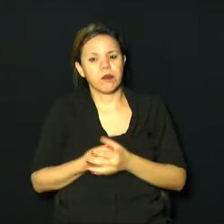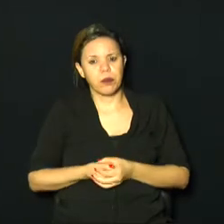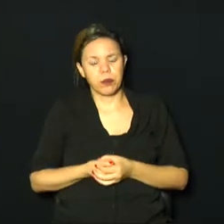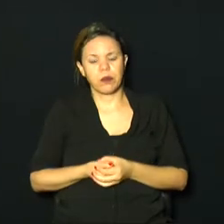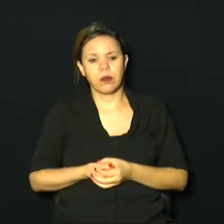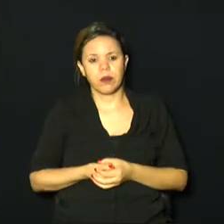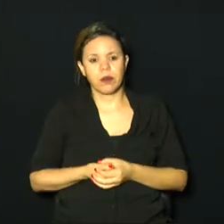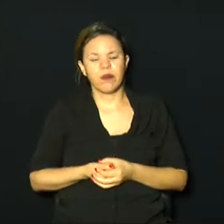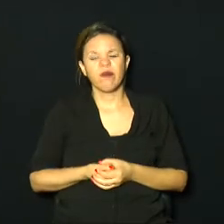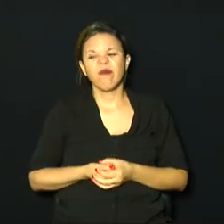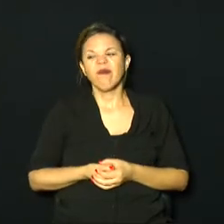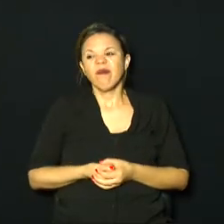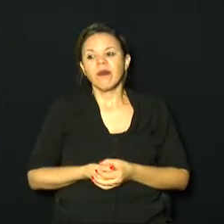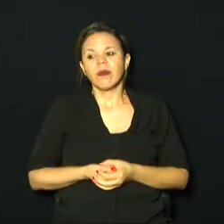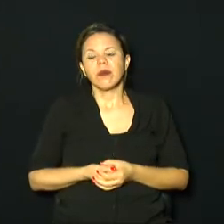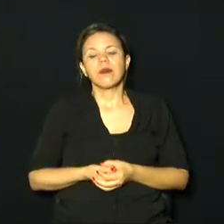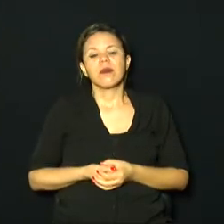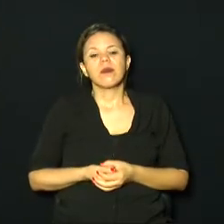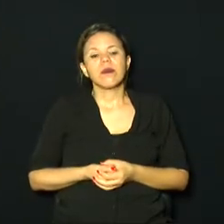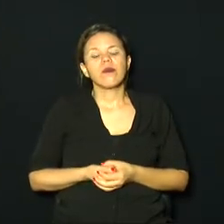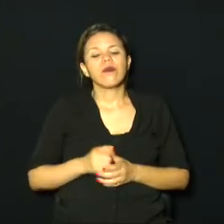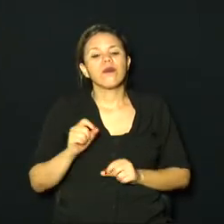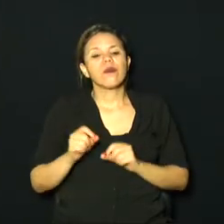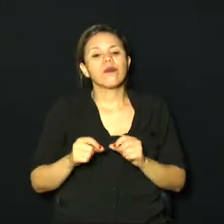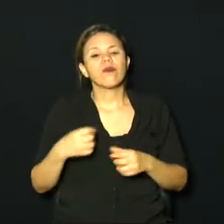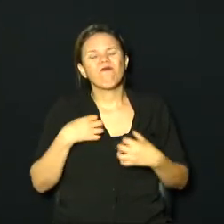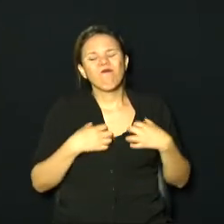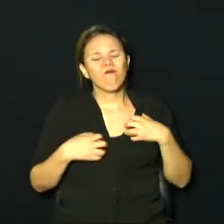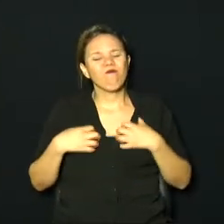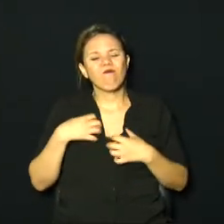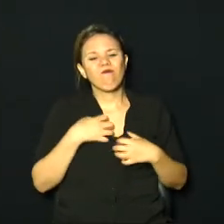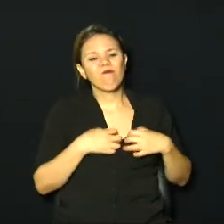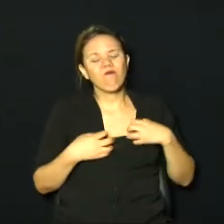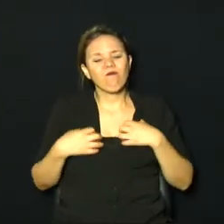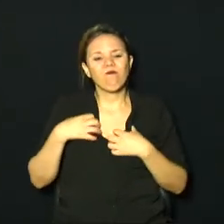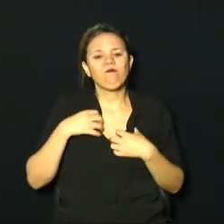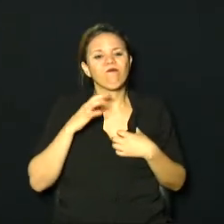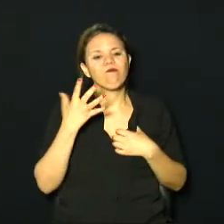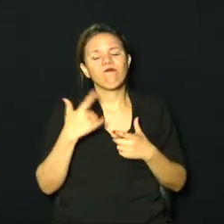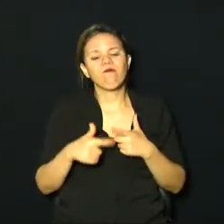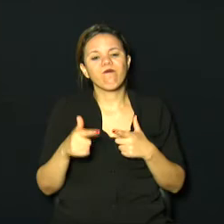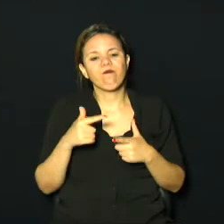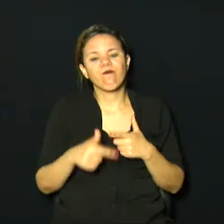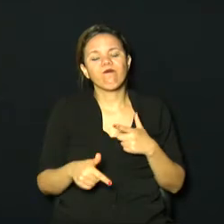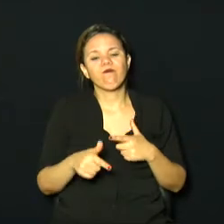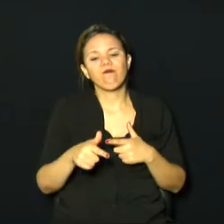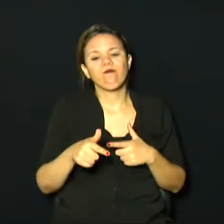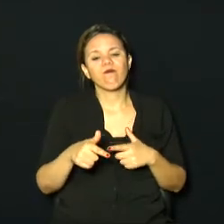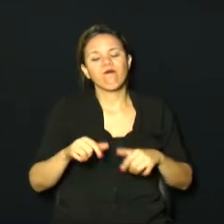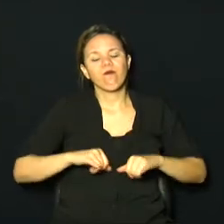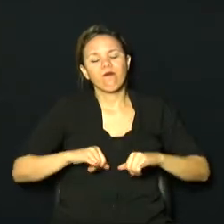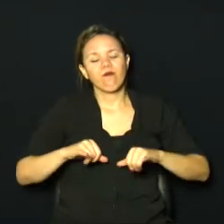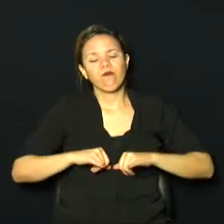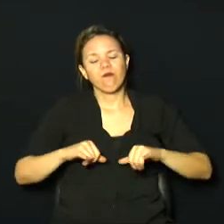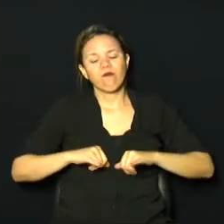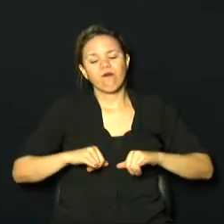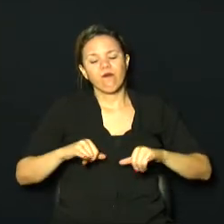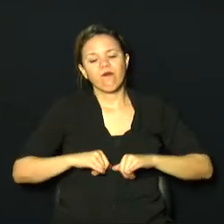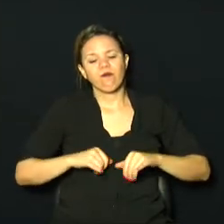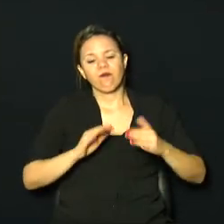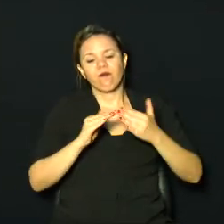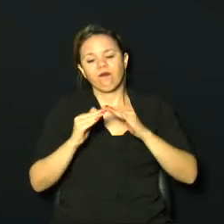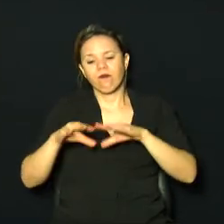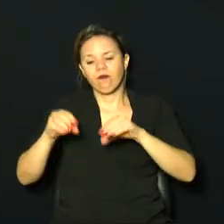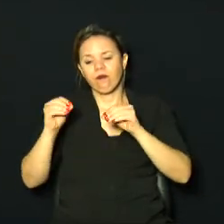para ouvir o que eles estão passando na realidade e tentarmos, juntos, encontrar